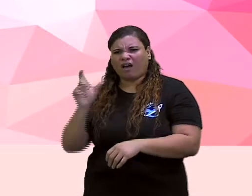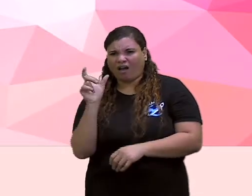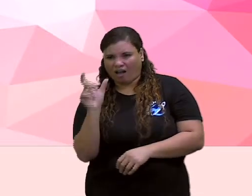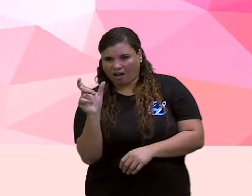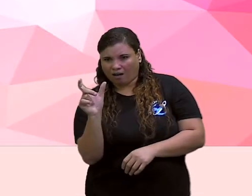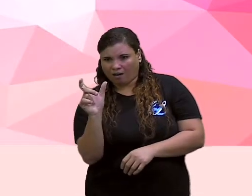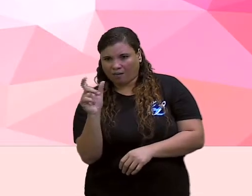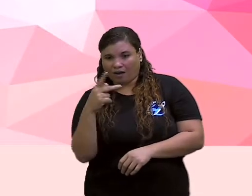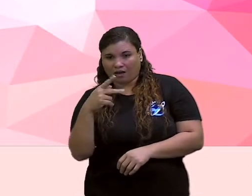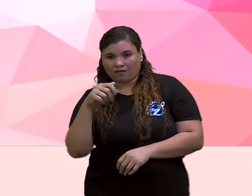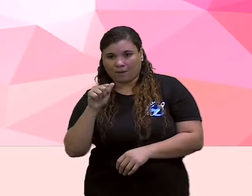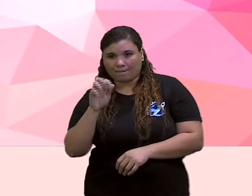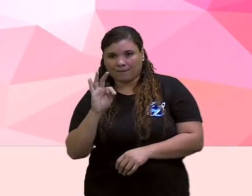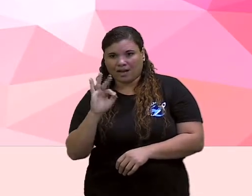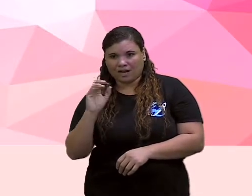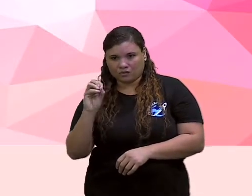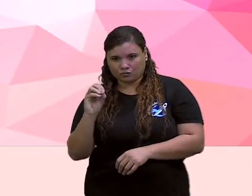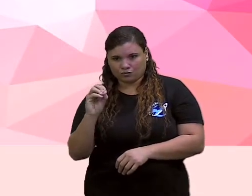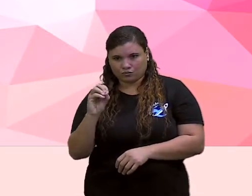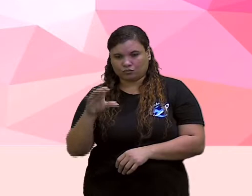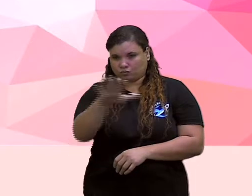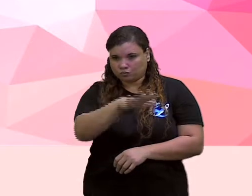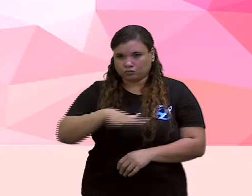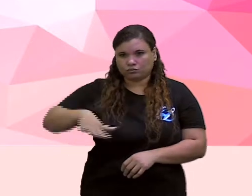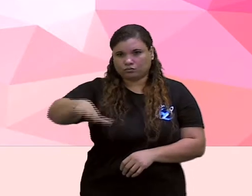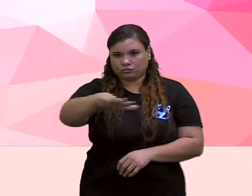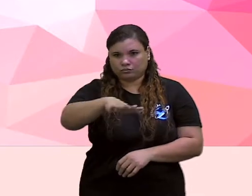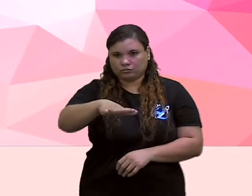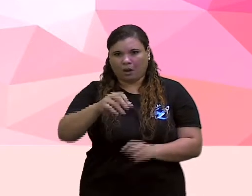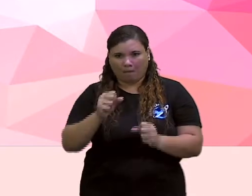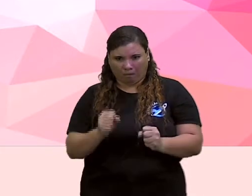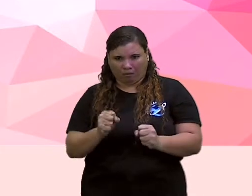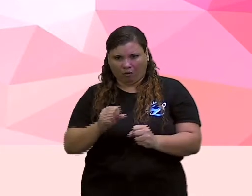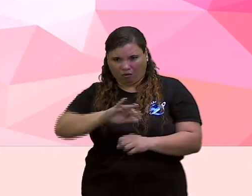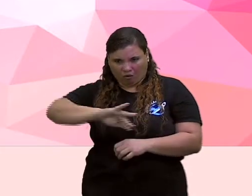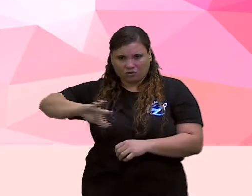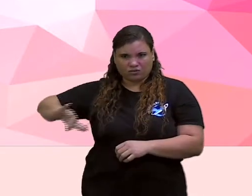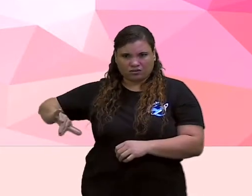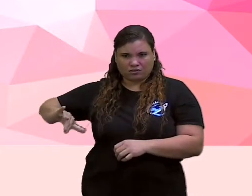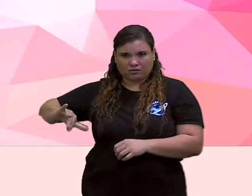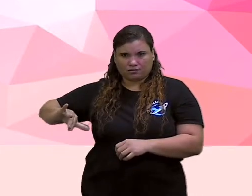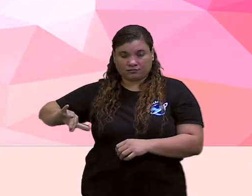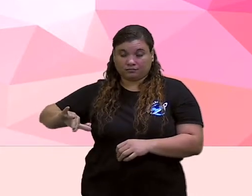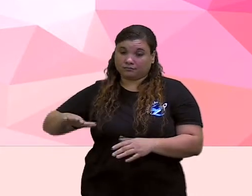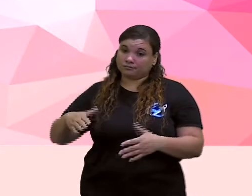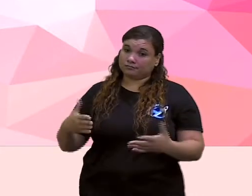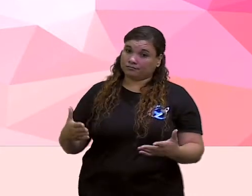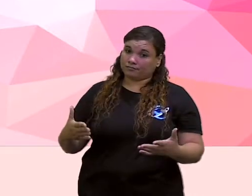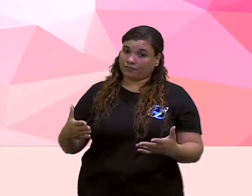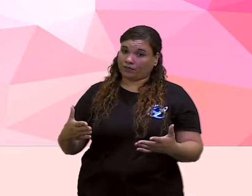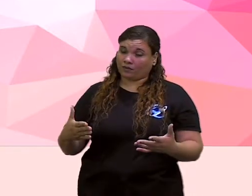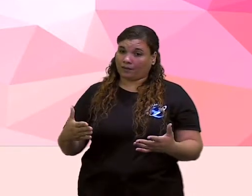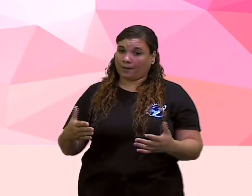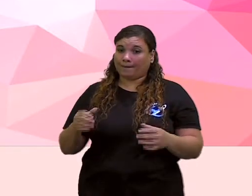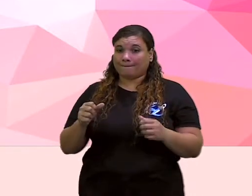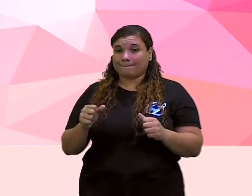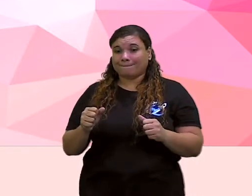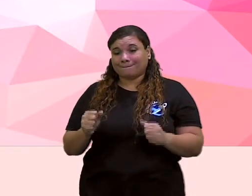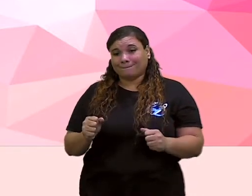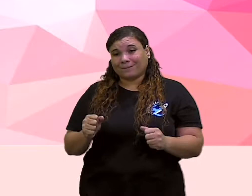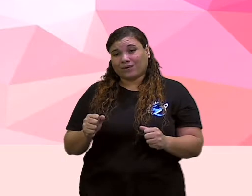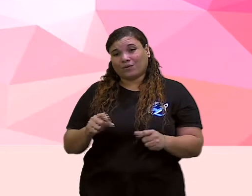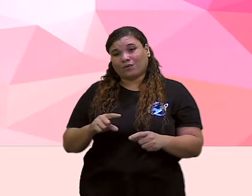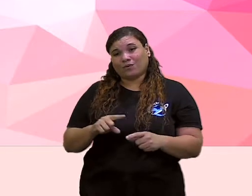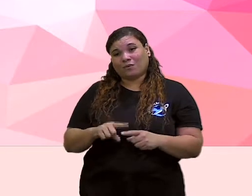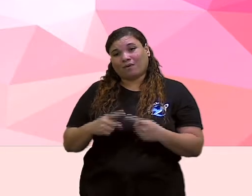teria um prejuízo no sentido, não é mesmo? Porque é justamente esse termo no pátio da escola que